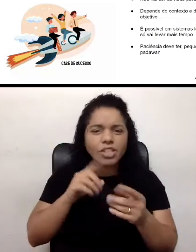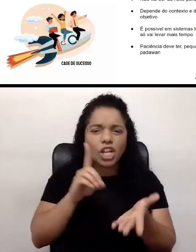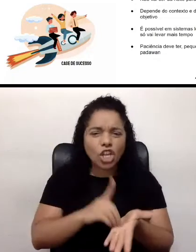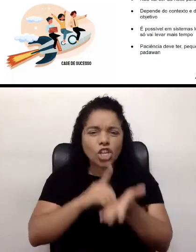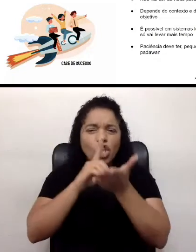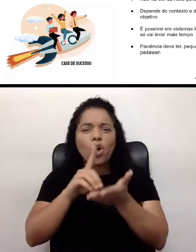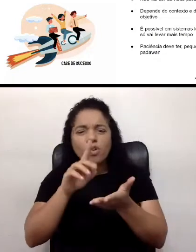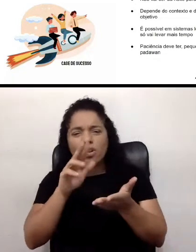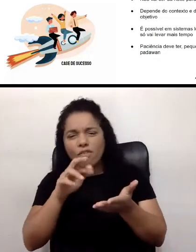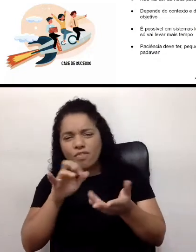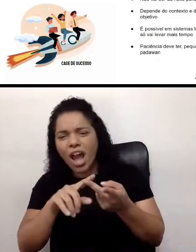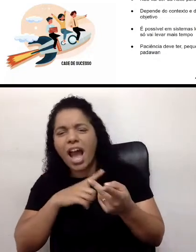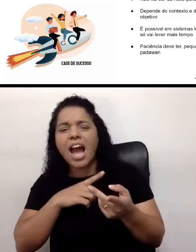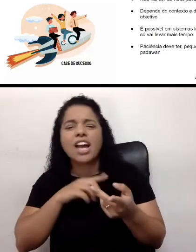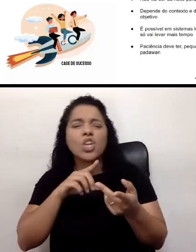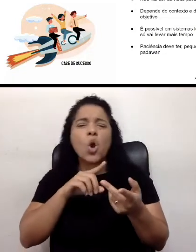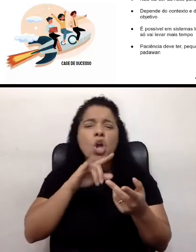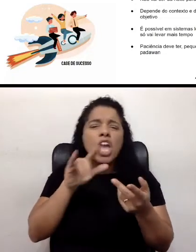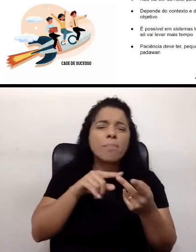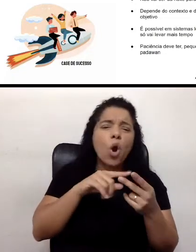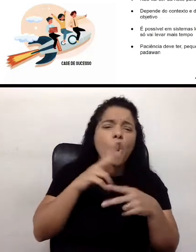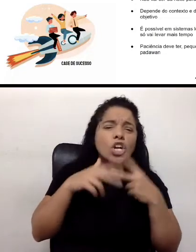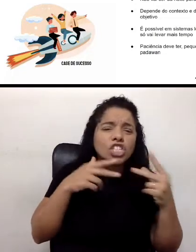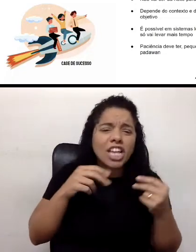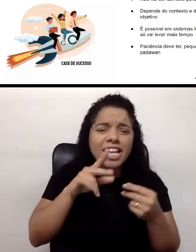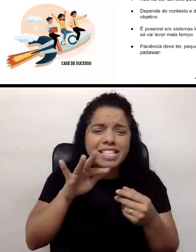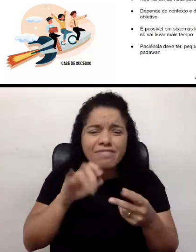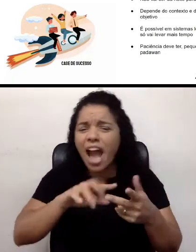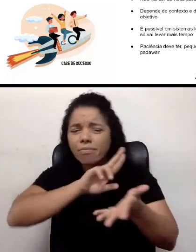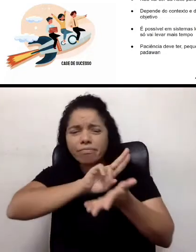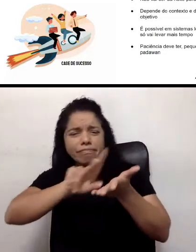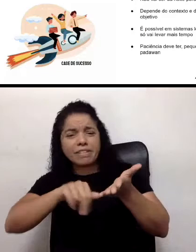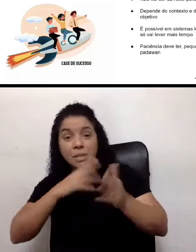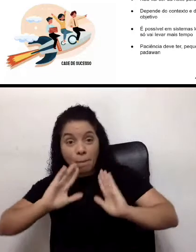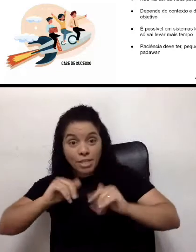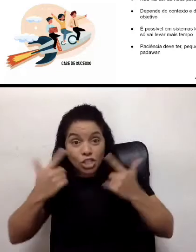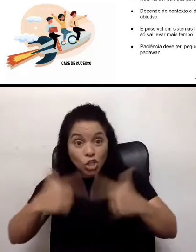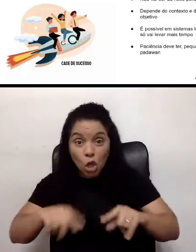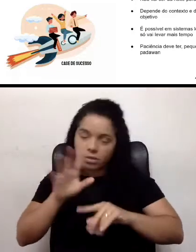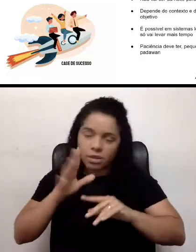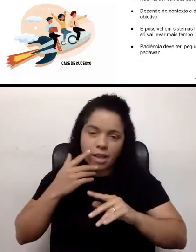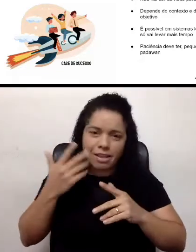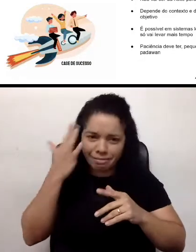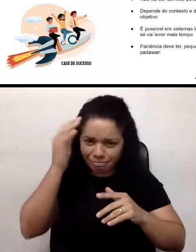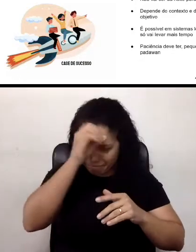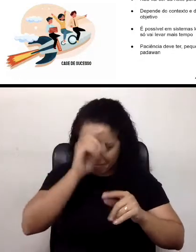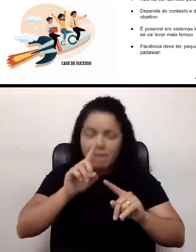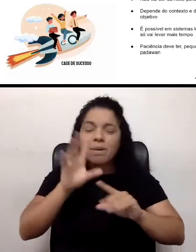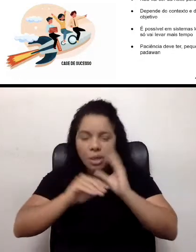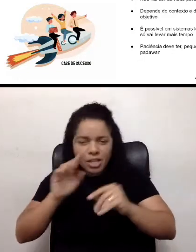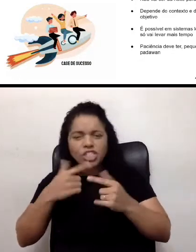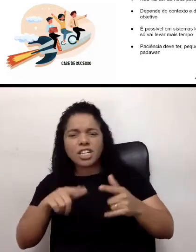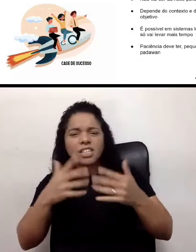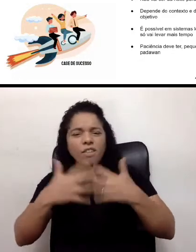Dockerfile, Jenkinsfile, aprendi um monte de coisa. Se pedir para fazer de novo, não sei não. Mas assim, mexi um monte de coisa, consegui botar para funcionar,